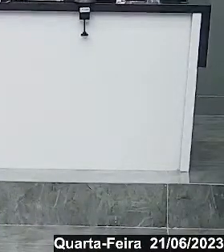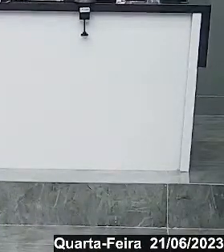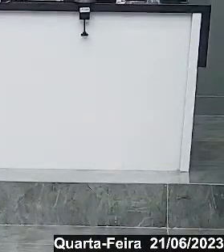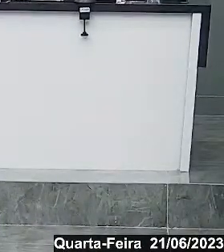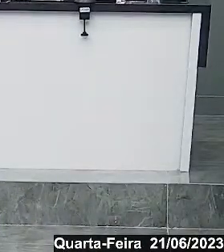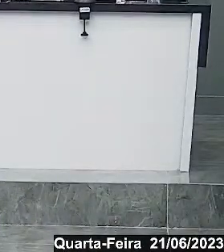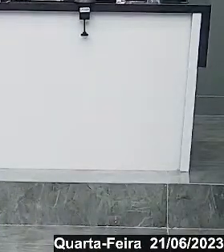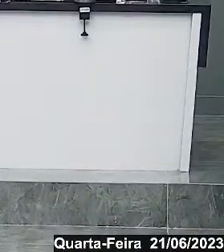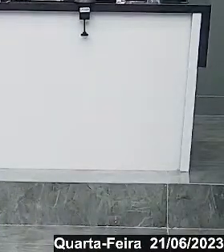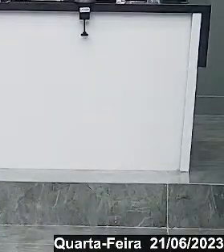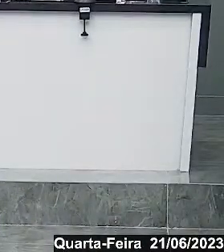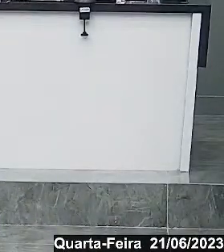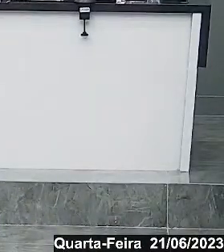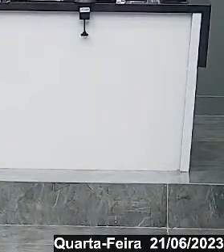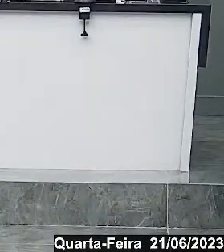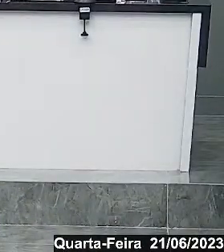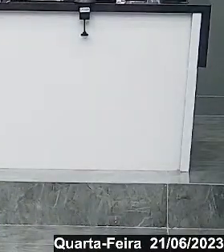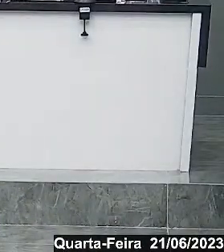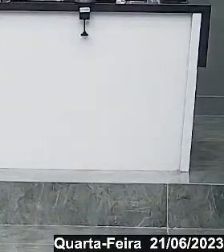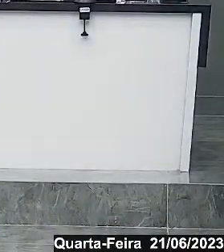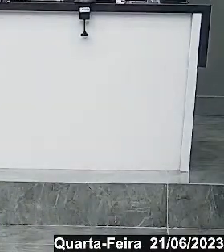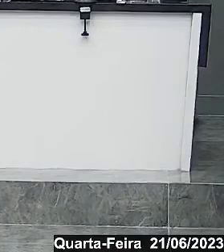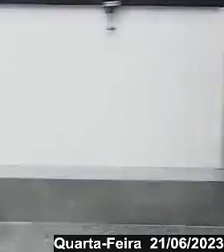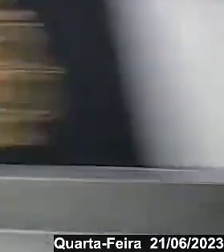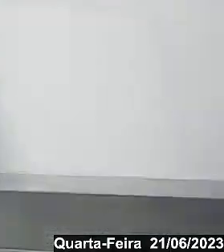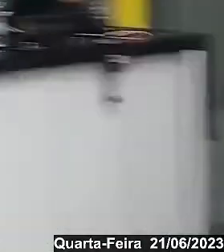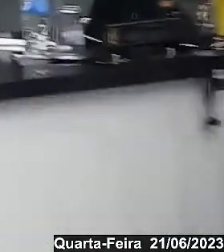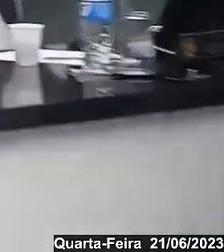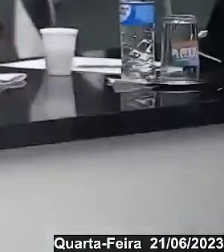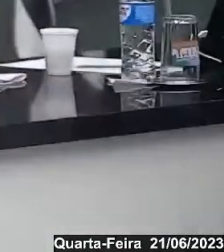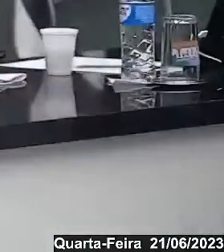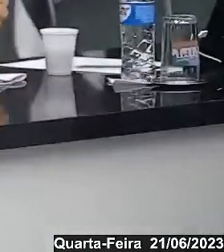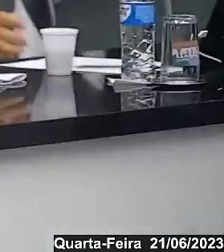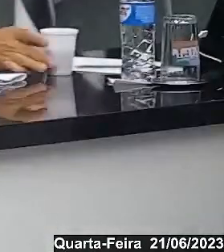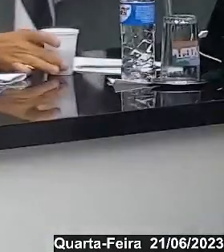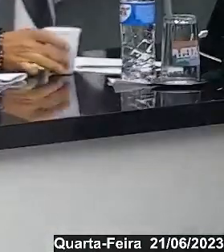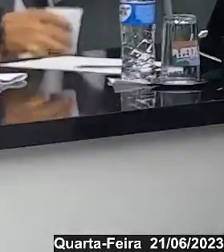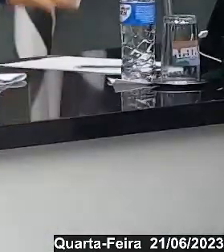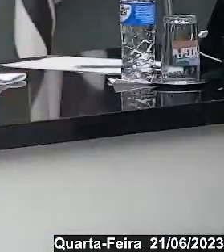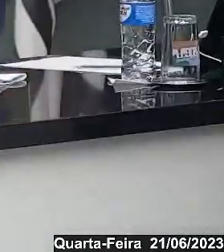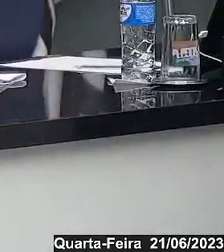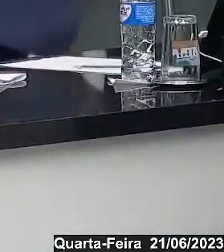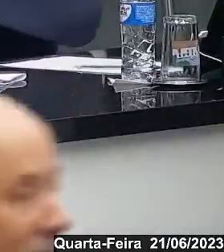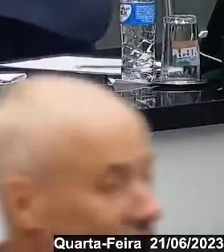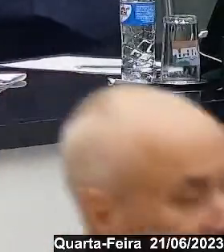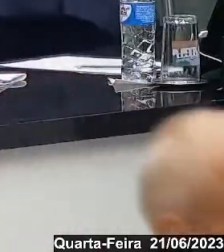a todos, quero começar cumprimentando aqui os vereadores presentes, a vereadora Aline,